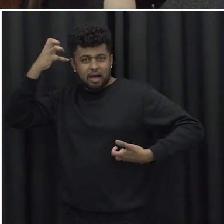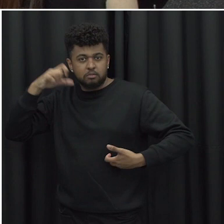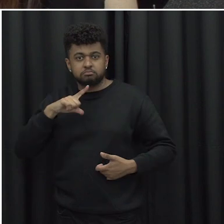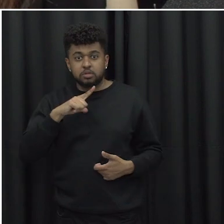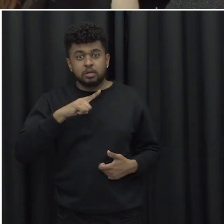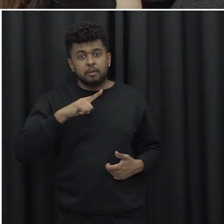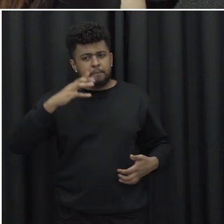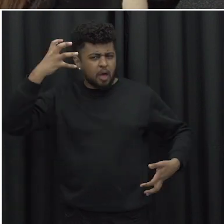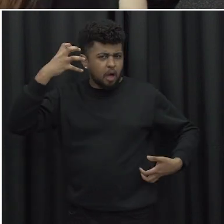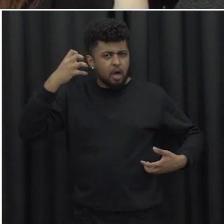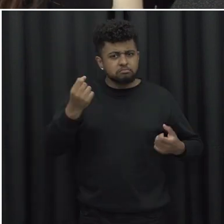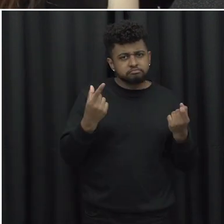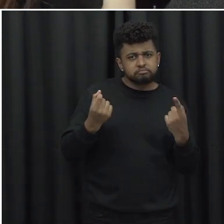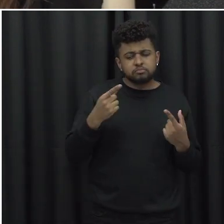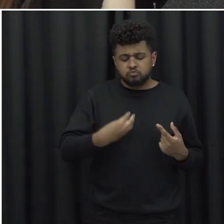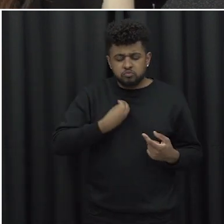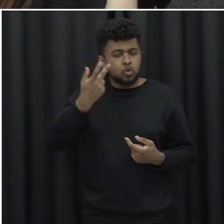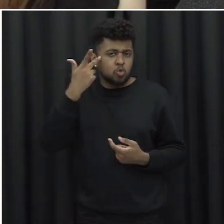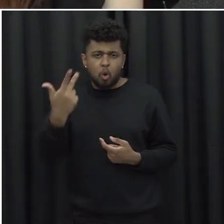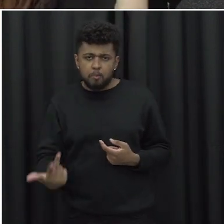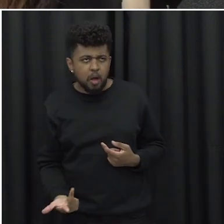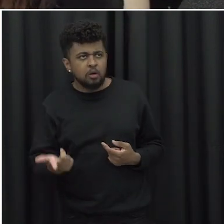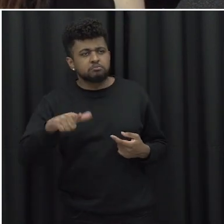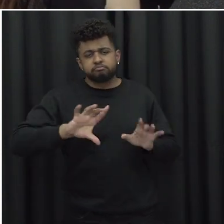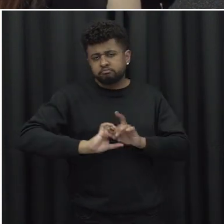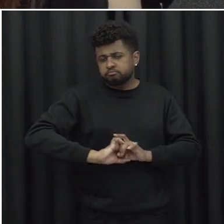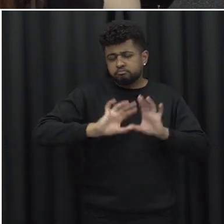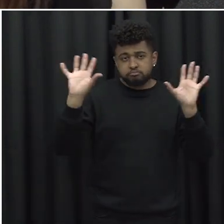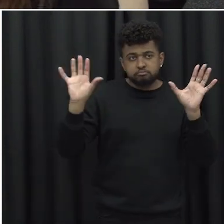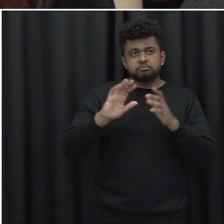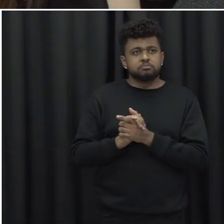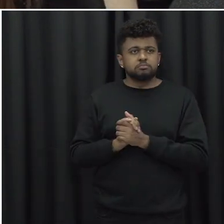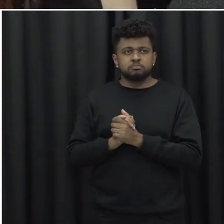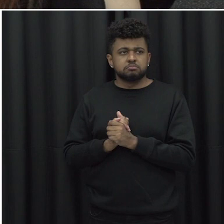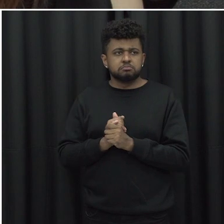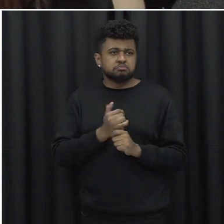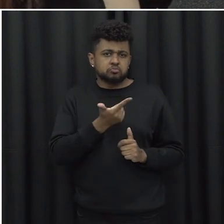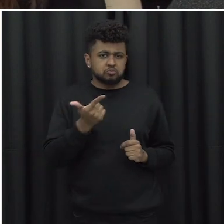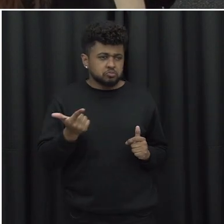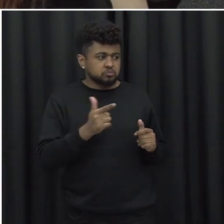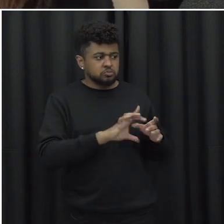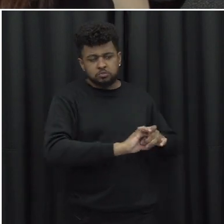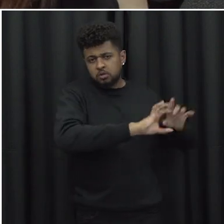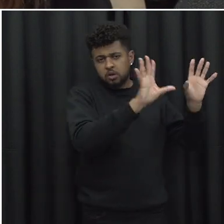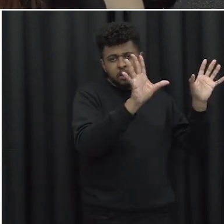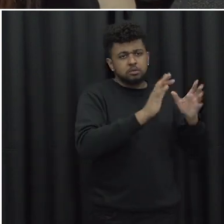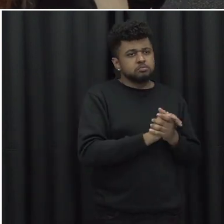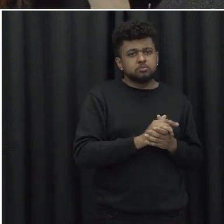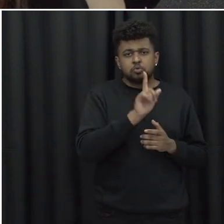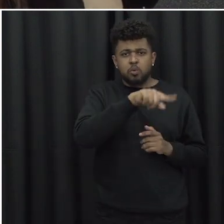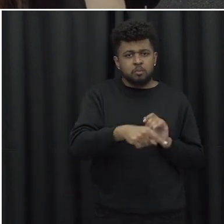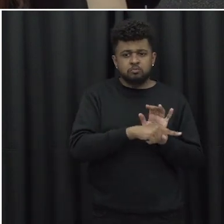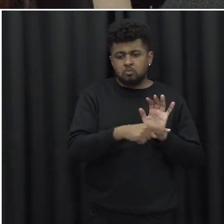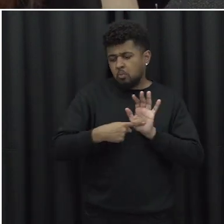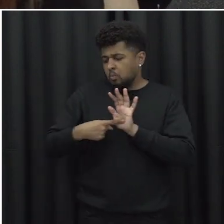eles tinham 3 macacos que tinham vida normal, eram, né, livres ali, obviamente no